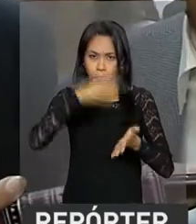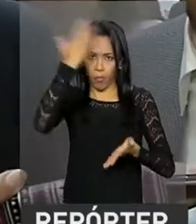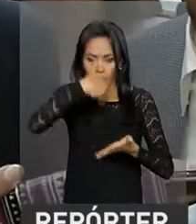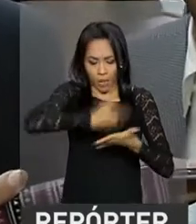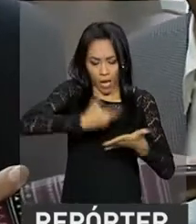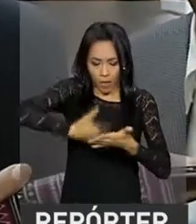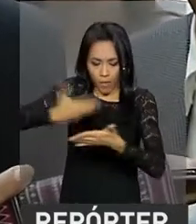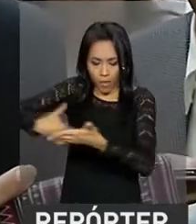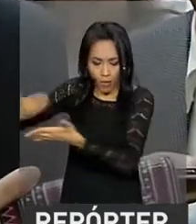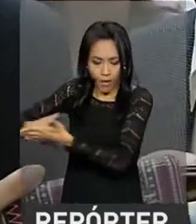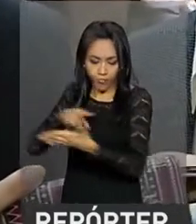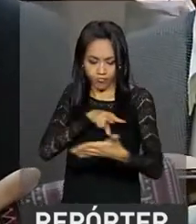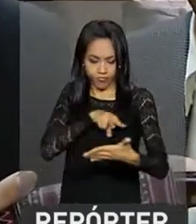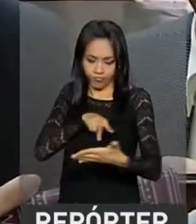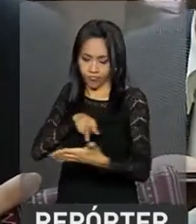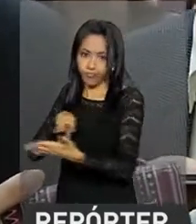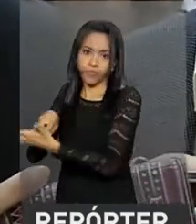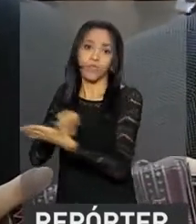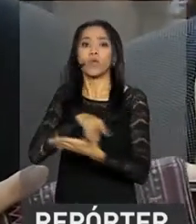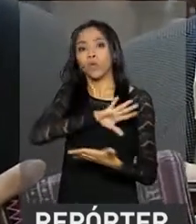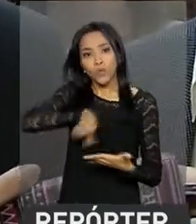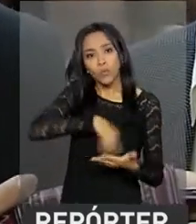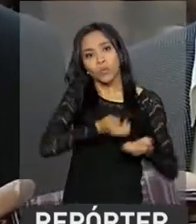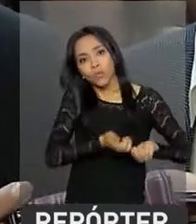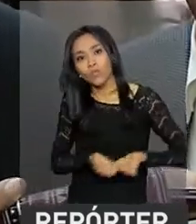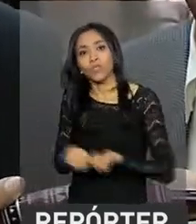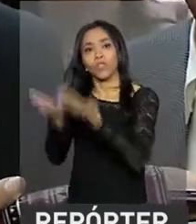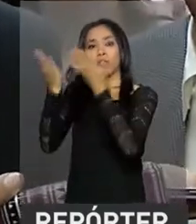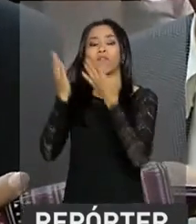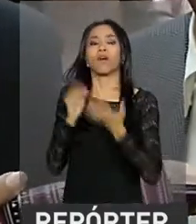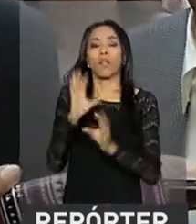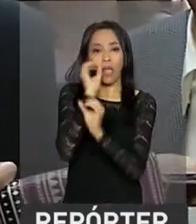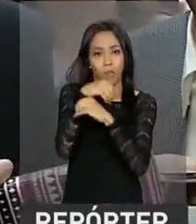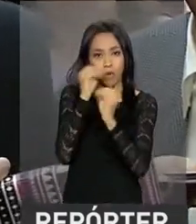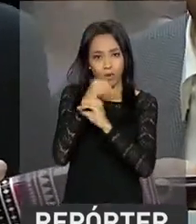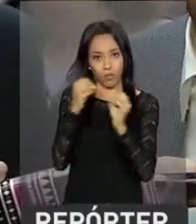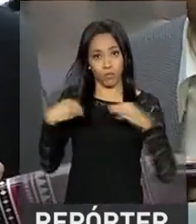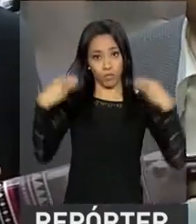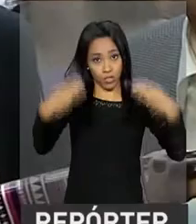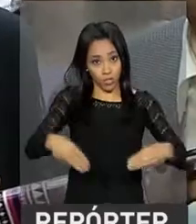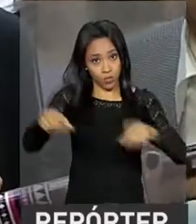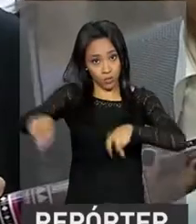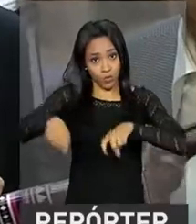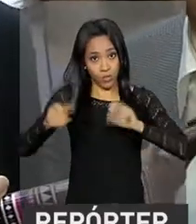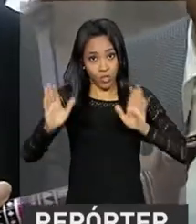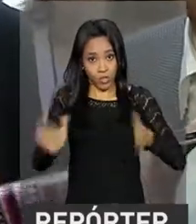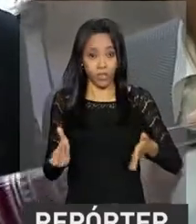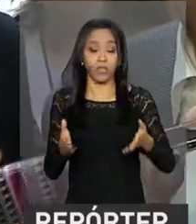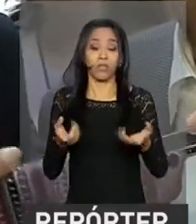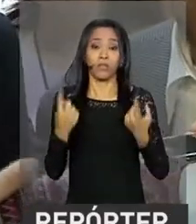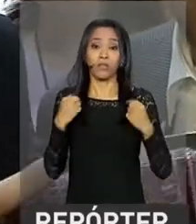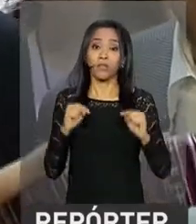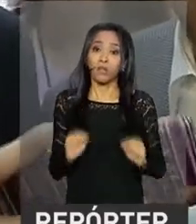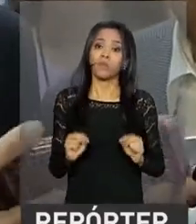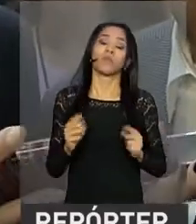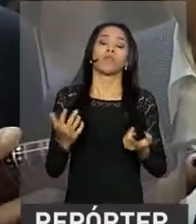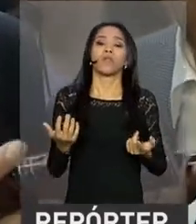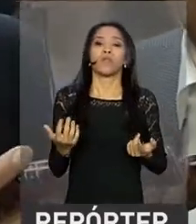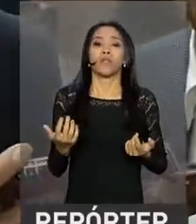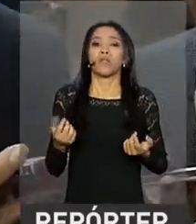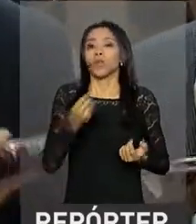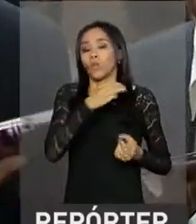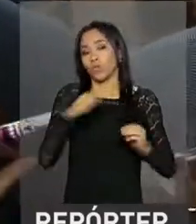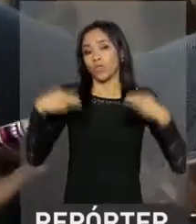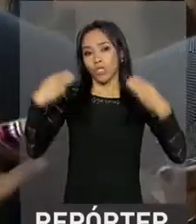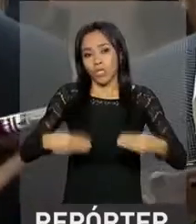na nos laboratórios do ministério agricultura e assim que tiver nós vamos comunicar a o ministério da cultura vai ser o mais transparente